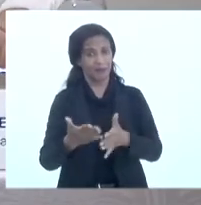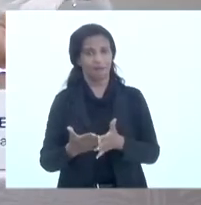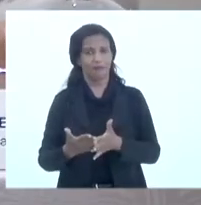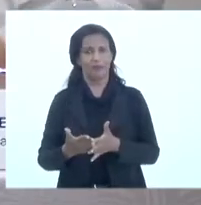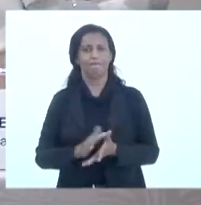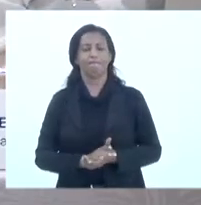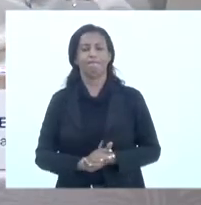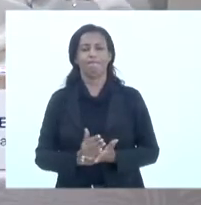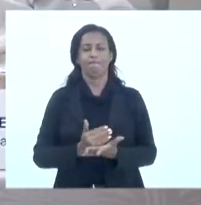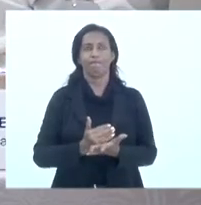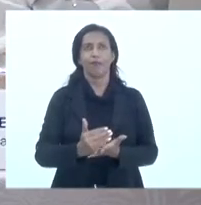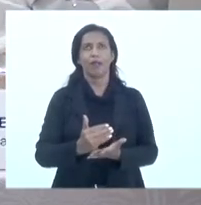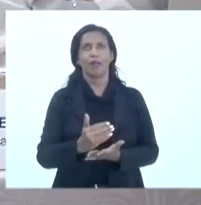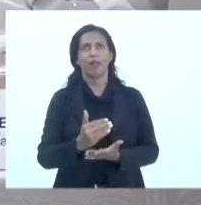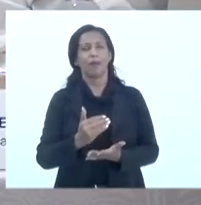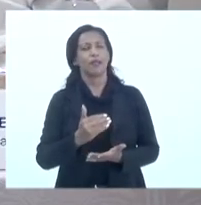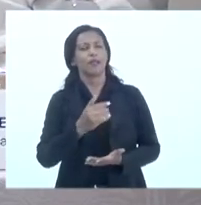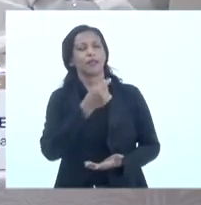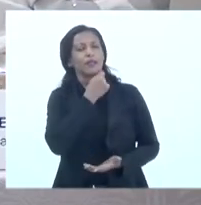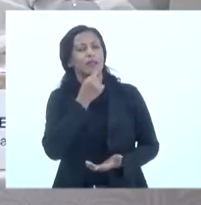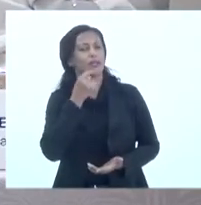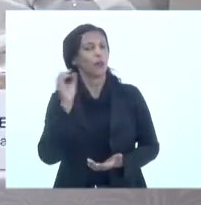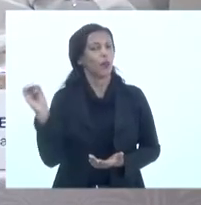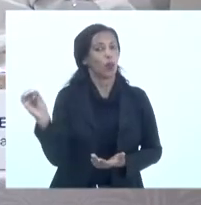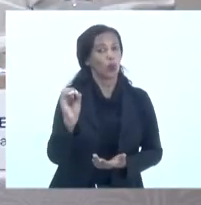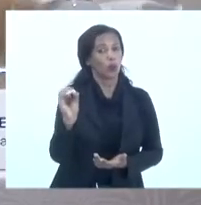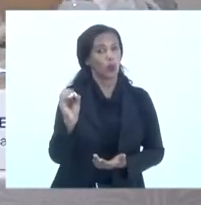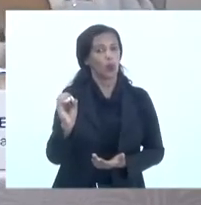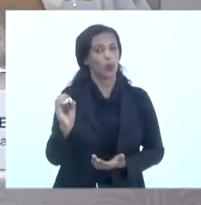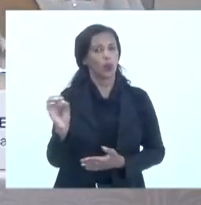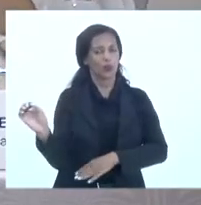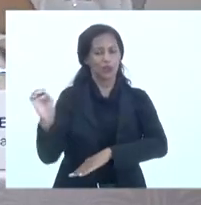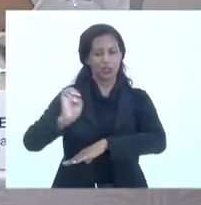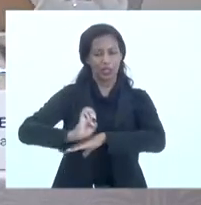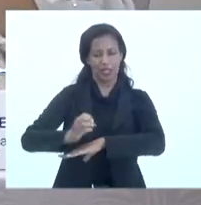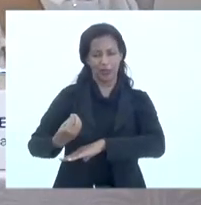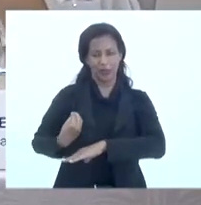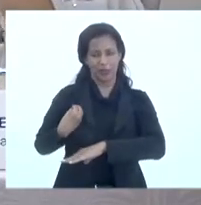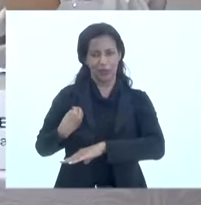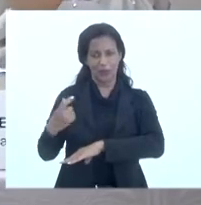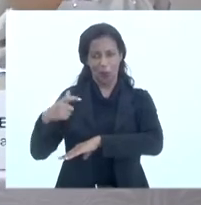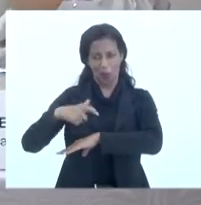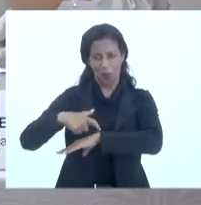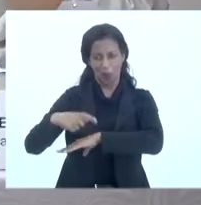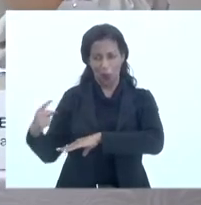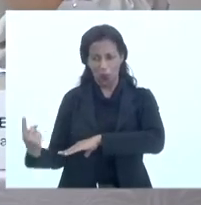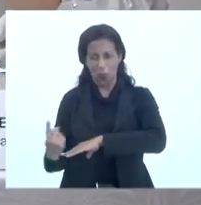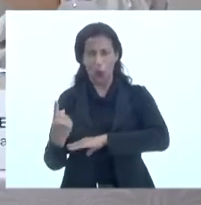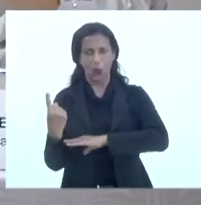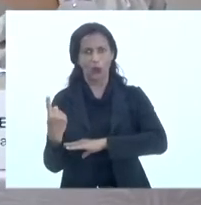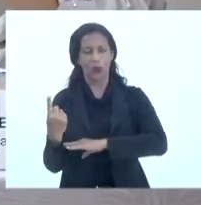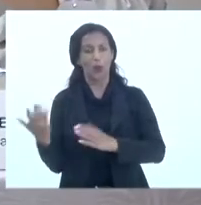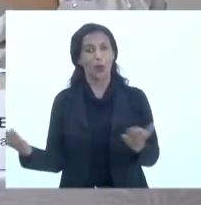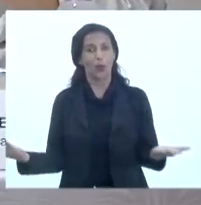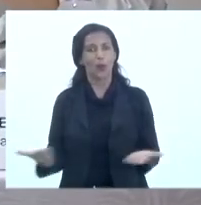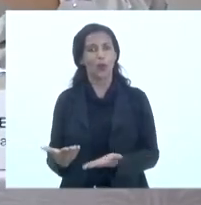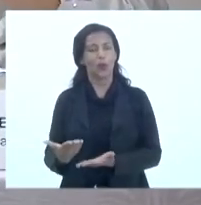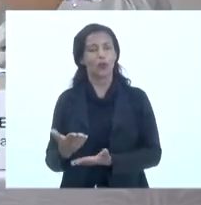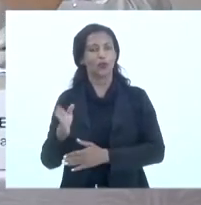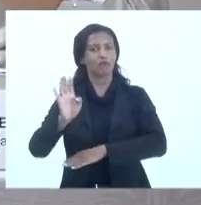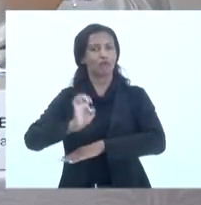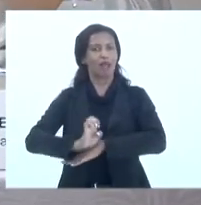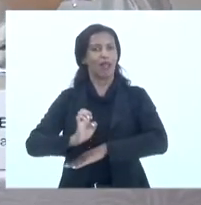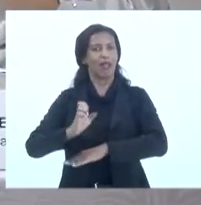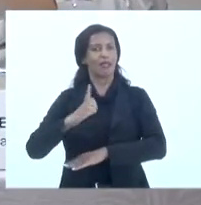20, a partir de setembro e outubro. Então, o Estado vive um momento único. O Estado tem hoje, Pezão, mais de